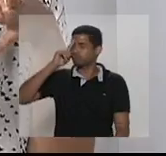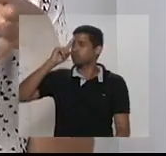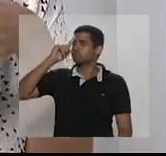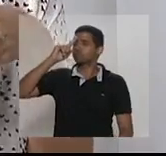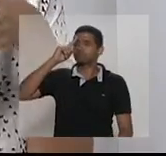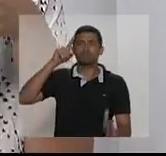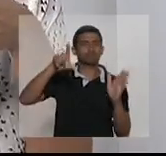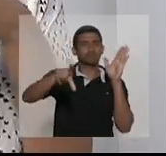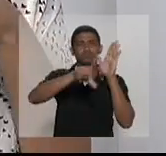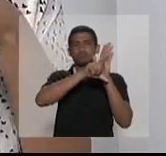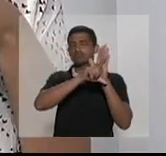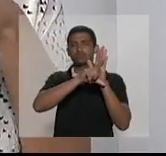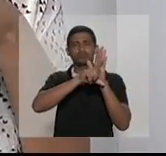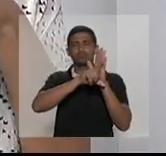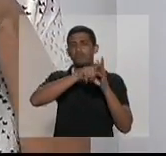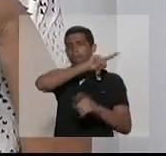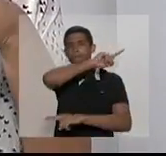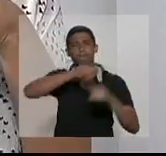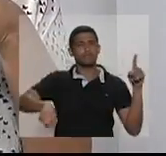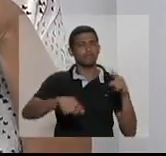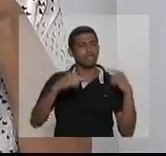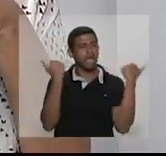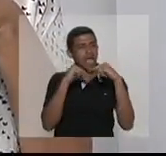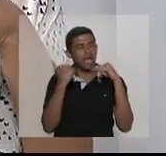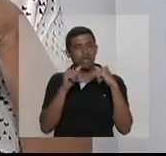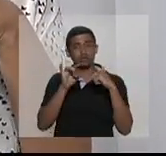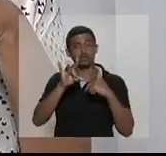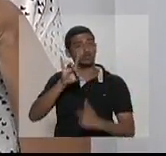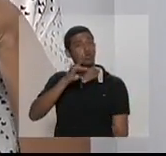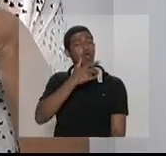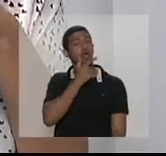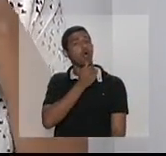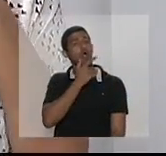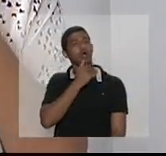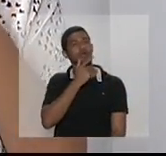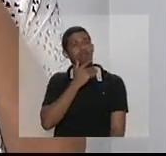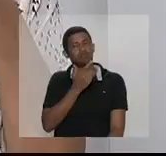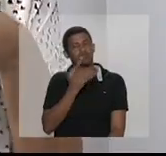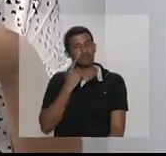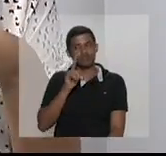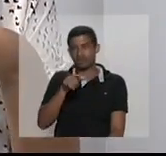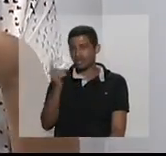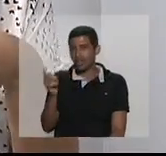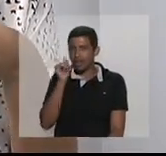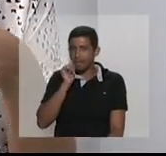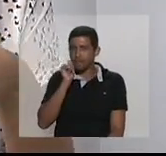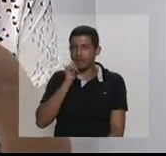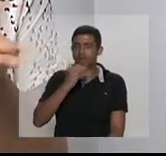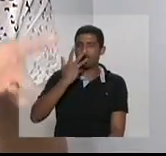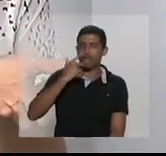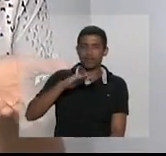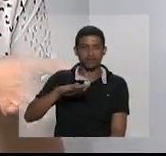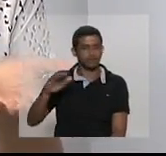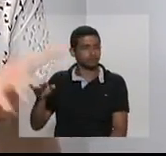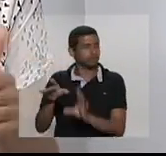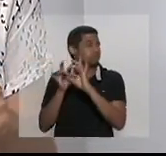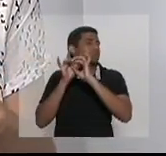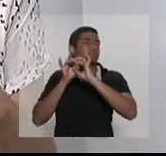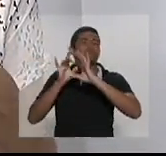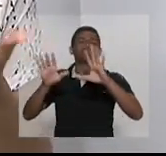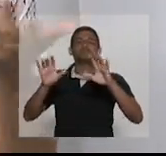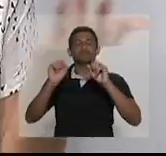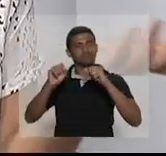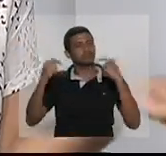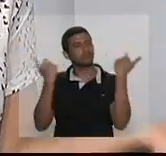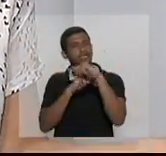decretam que o riso estava proibido naquele local para homens. E que somente as mulheres e as crianças